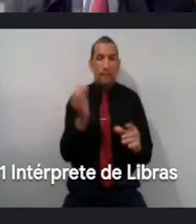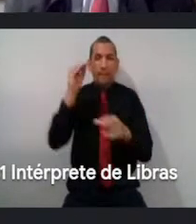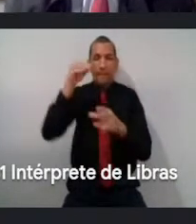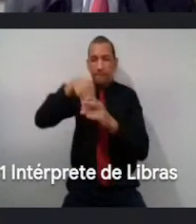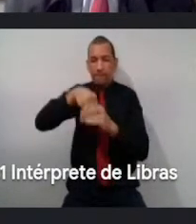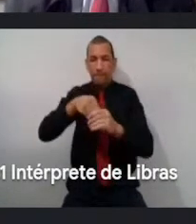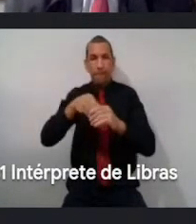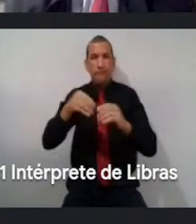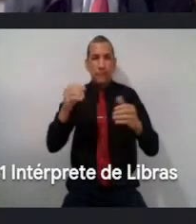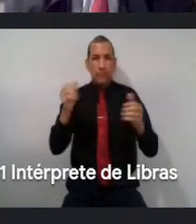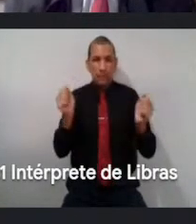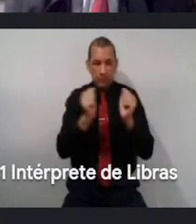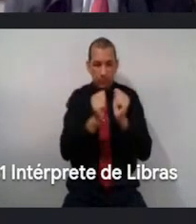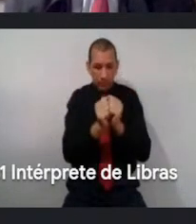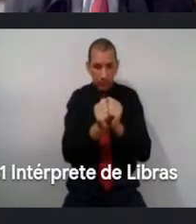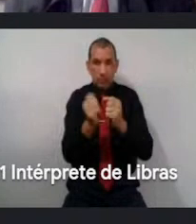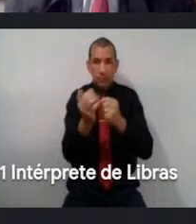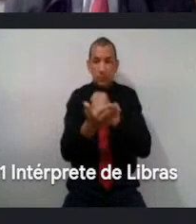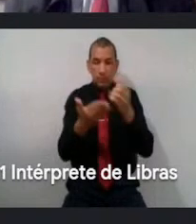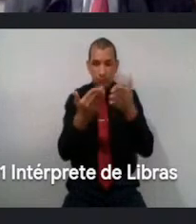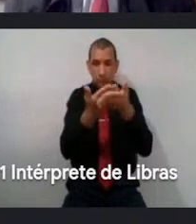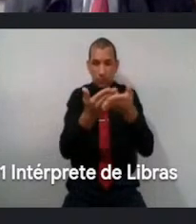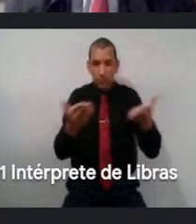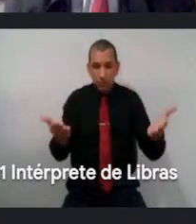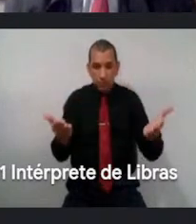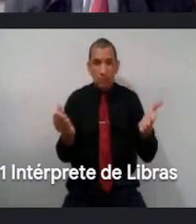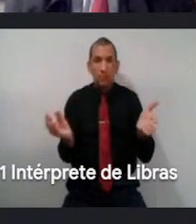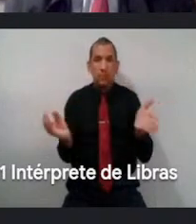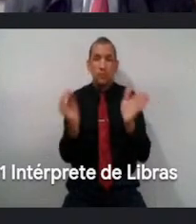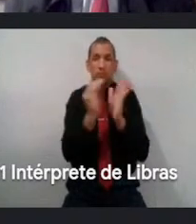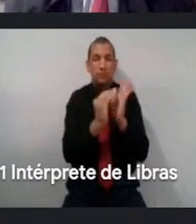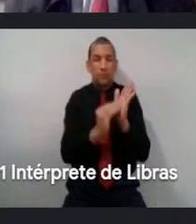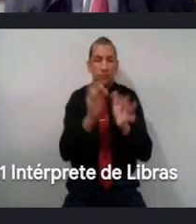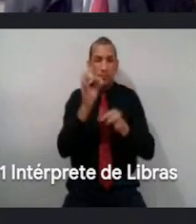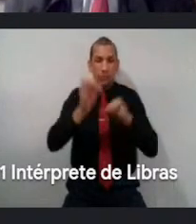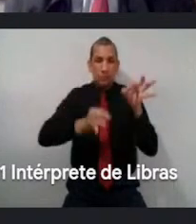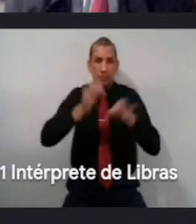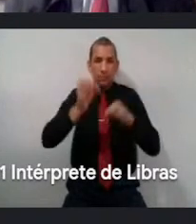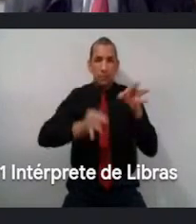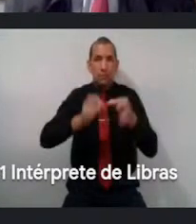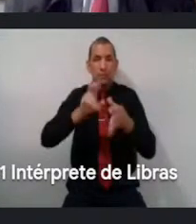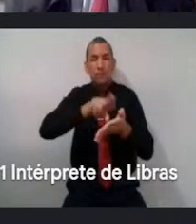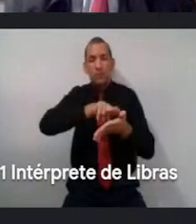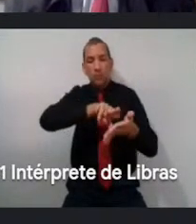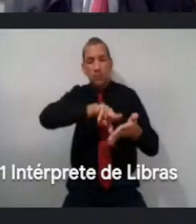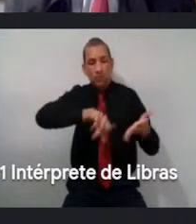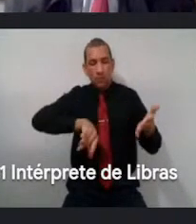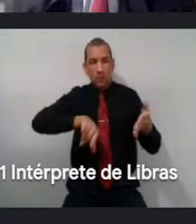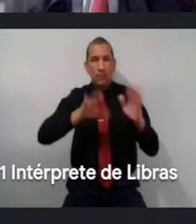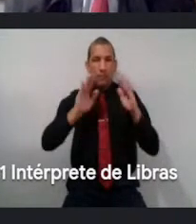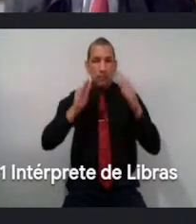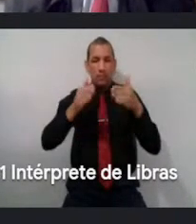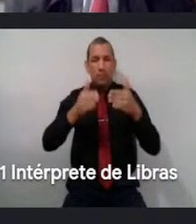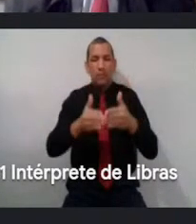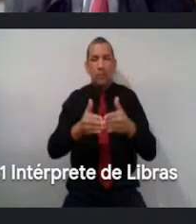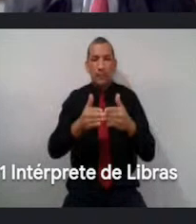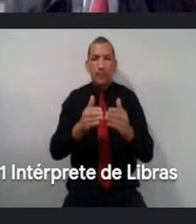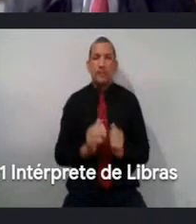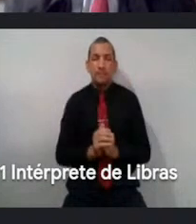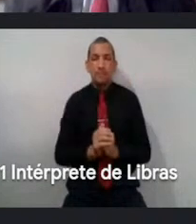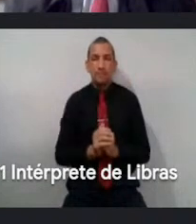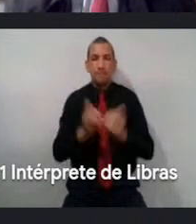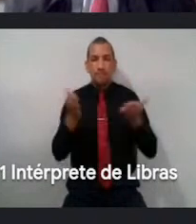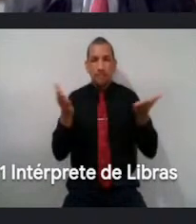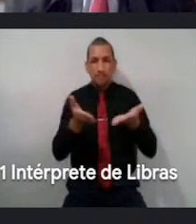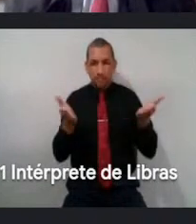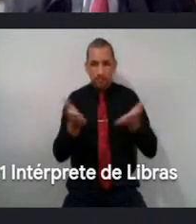meu voto já agora O senhor é vários julgamento também vários julgados nesse sentido agora